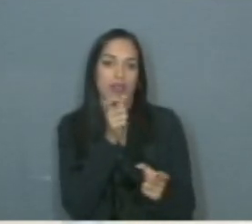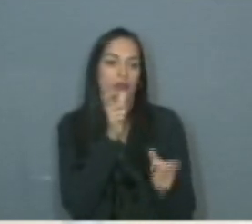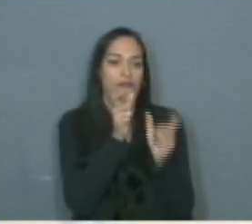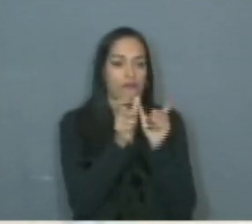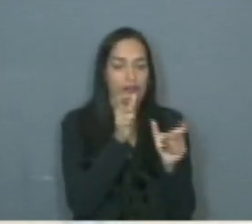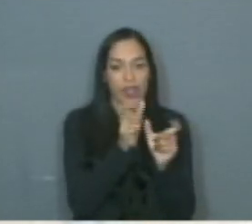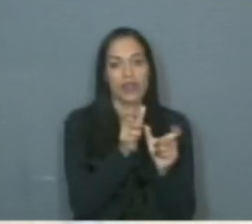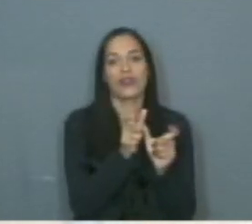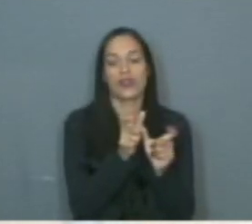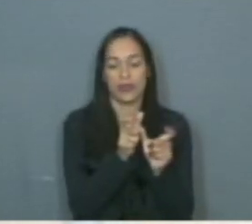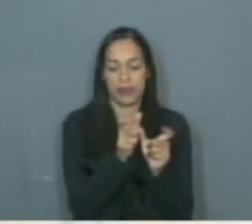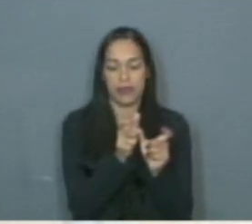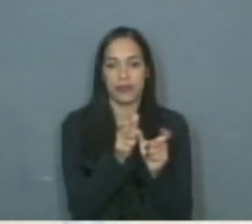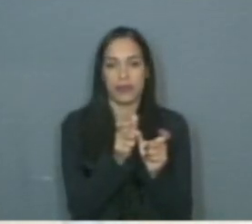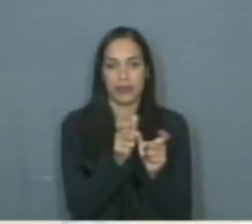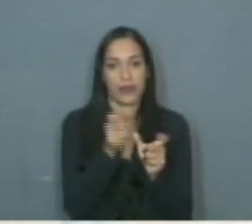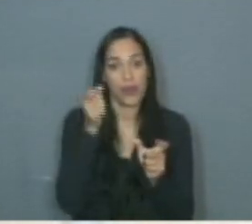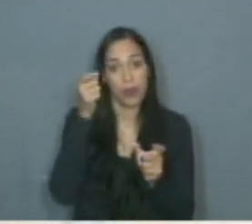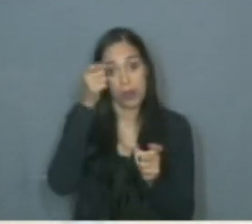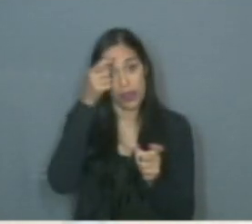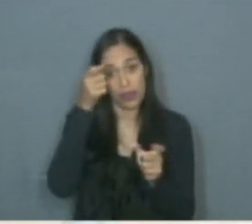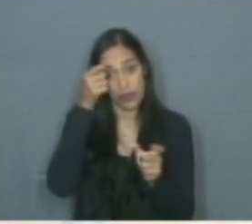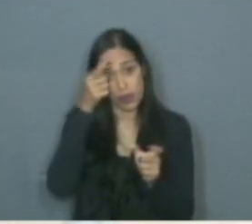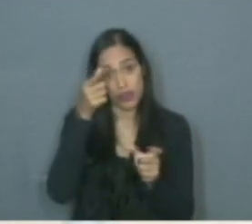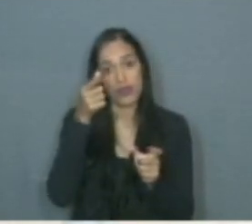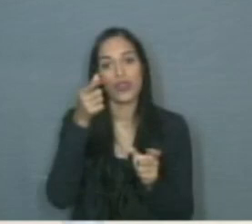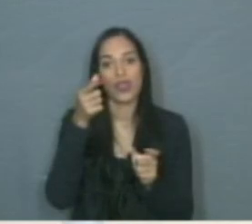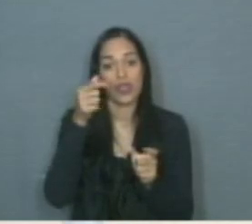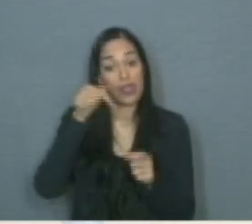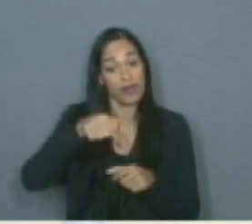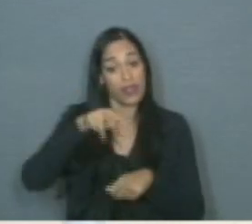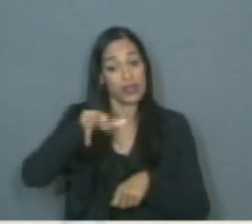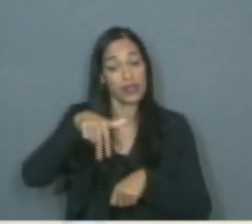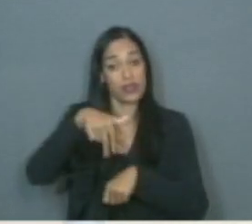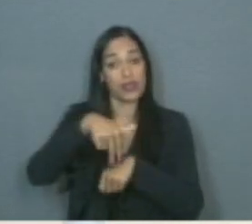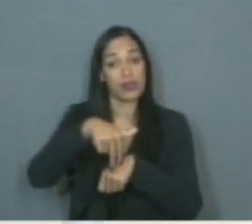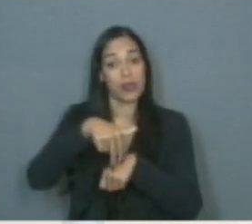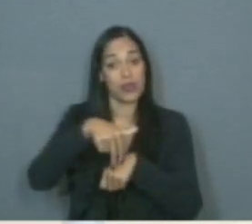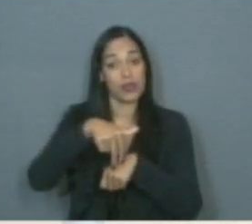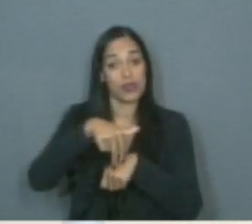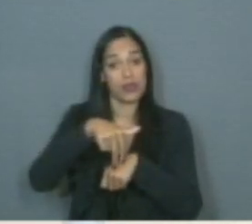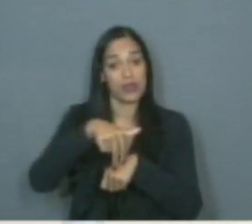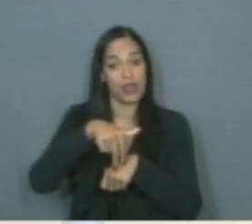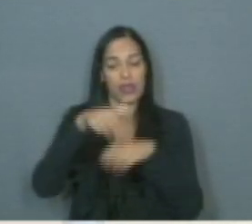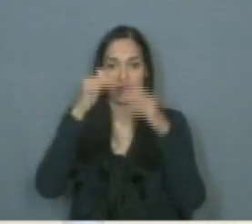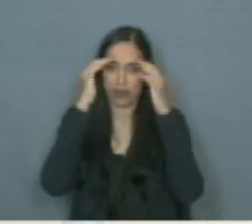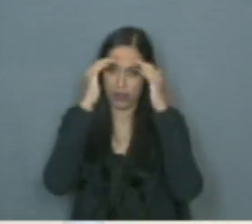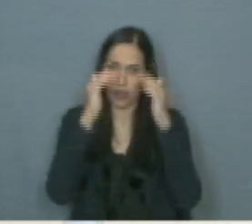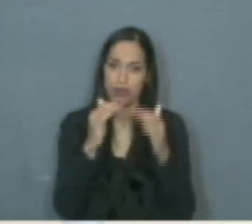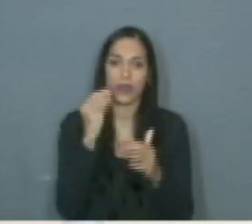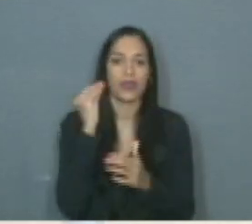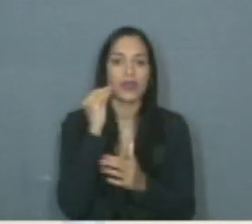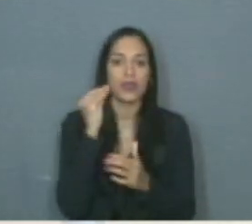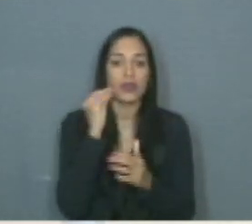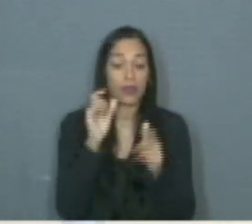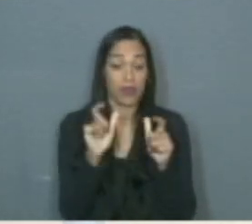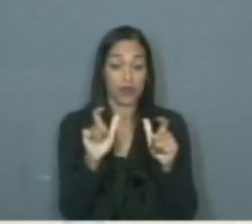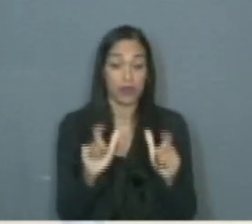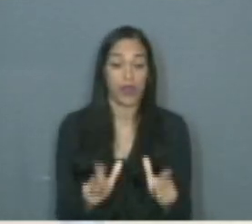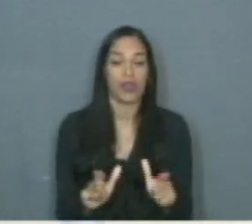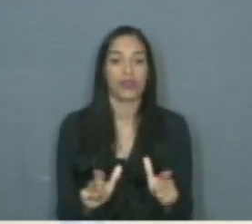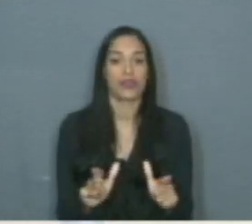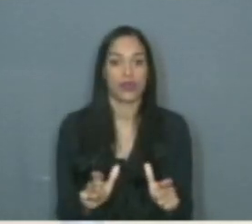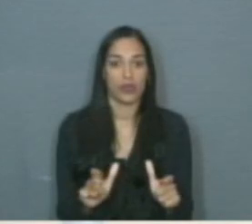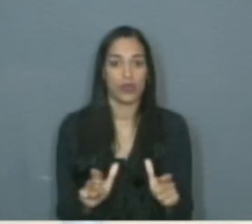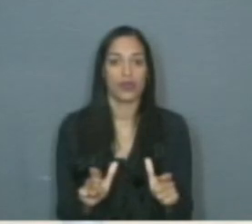Uma ideologia que quer encontrar, nessa tribuna que nós tratamos com tanto respeito, um espaço